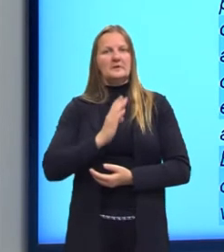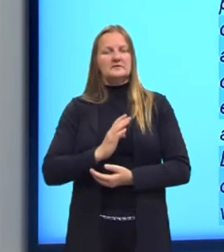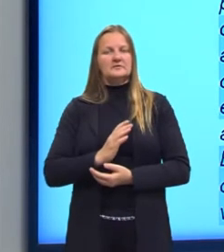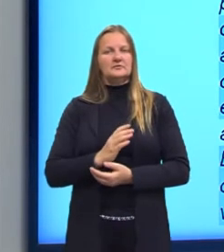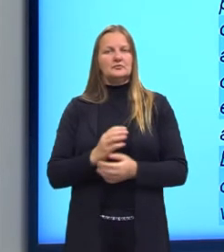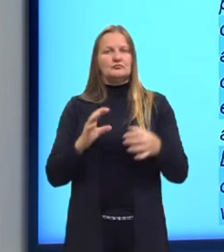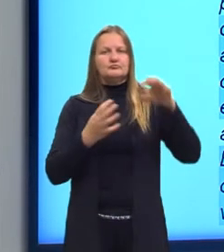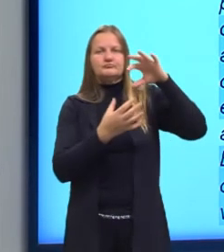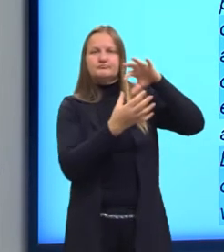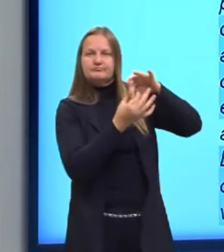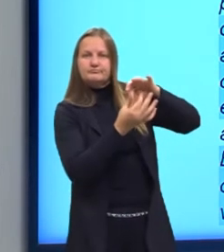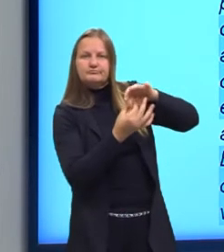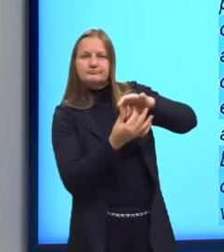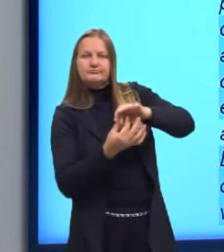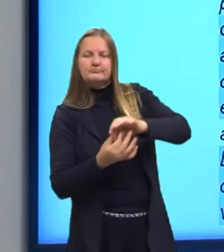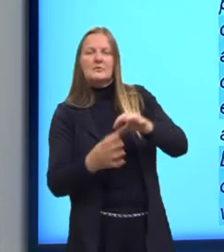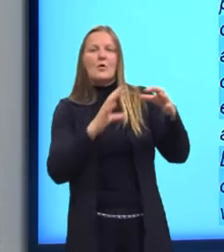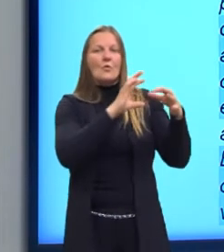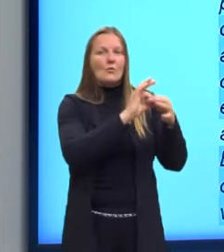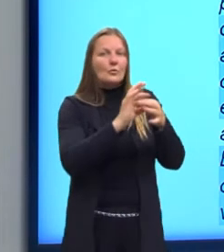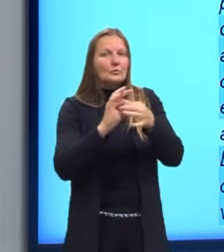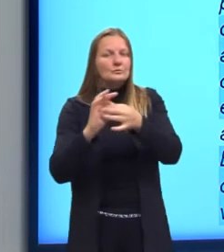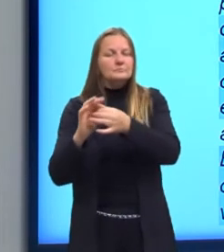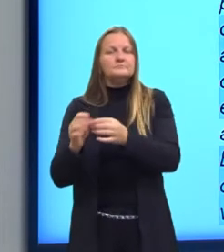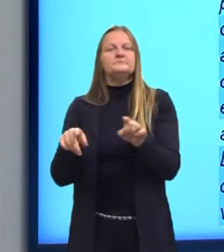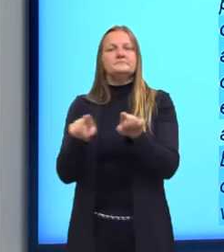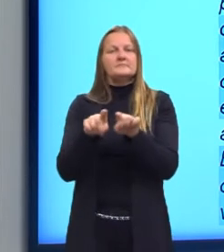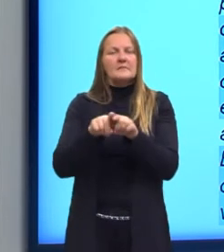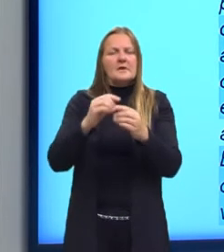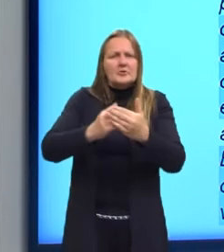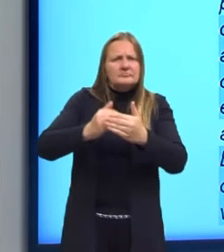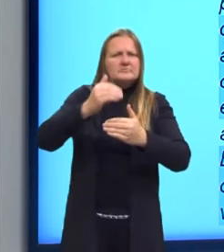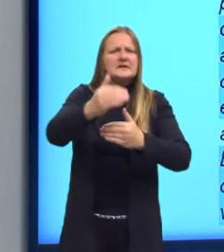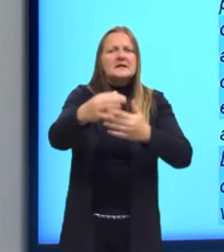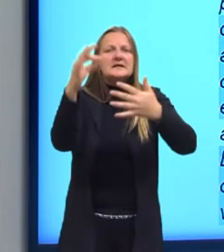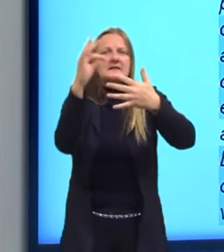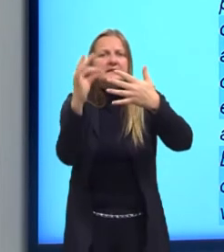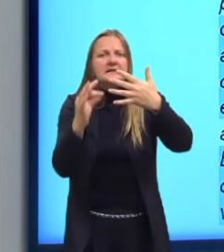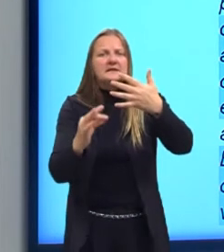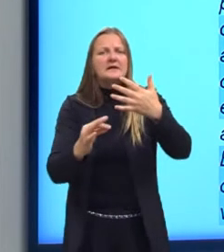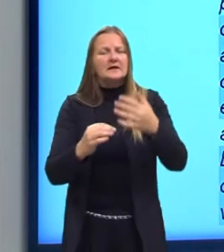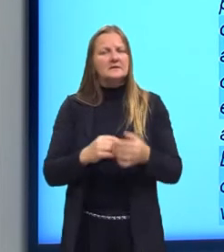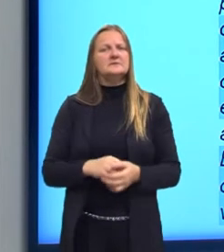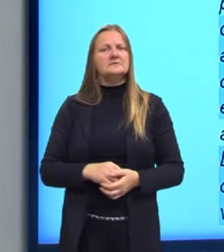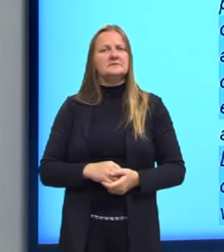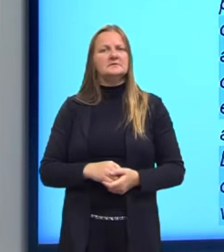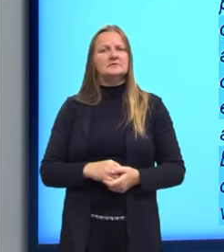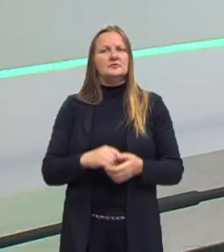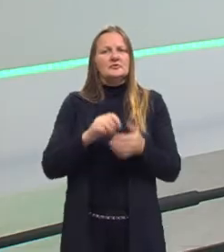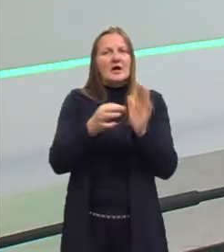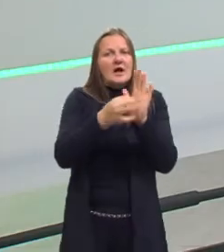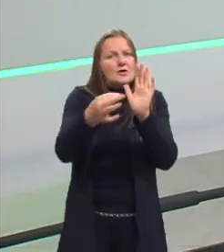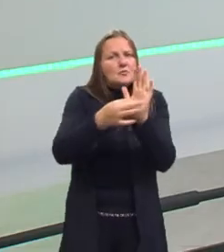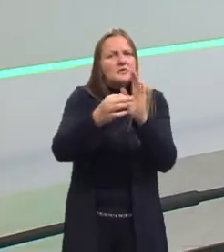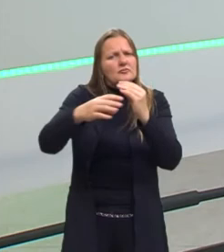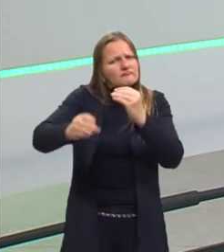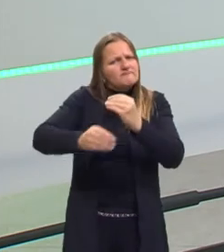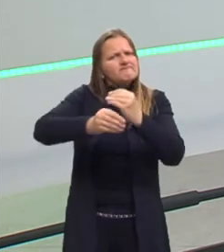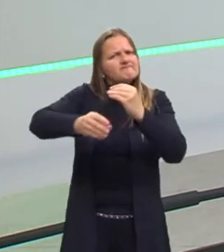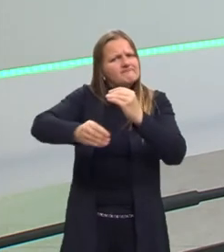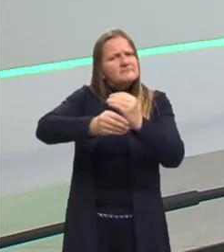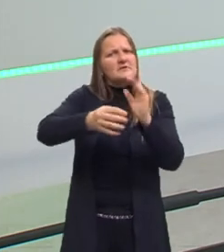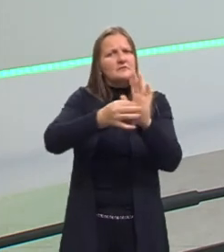problemática né do tema além de dar detalhes sobre isso argumentando com base né